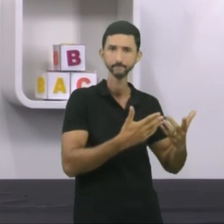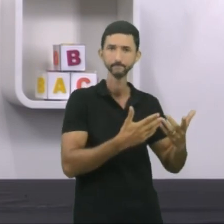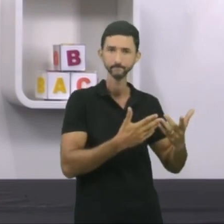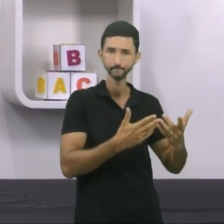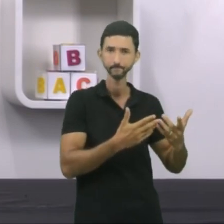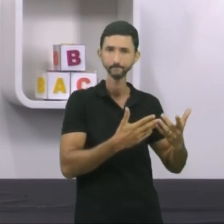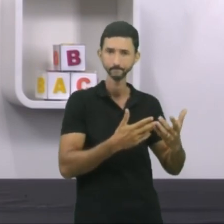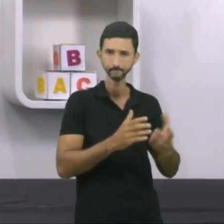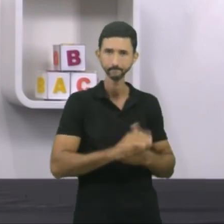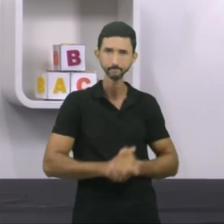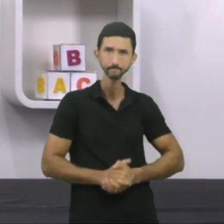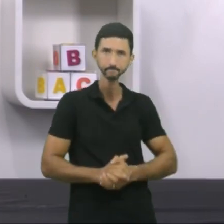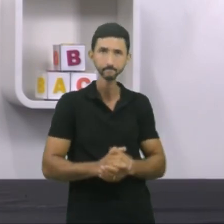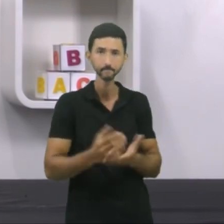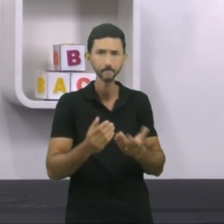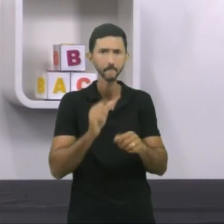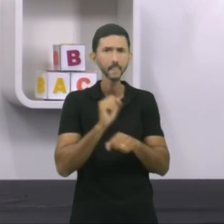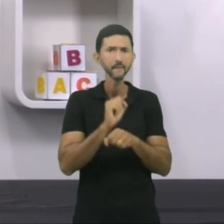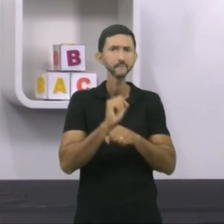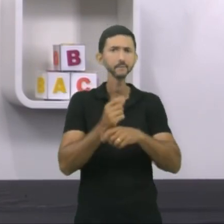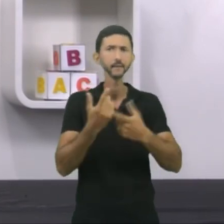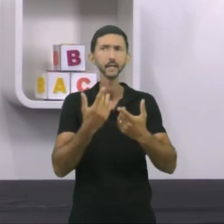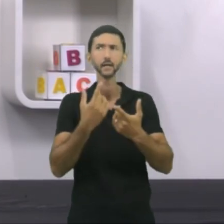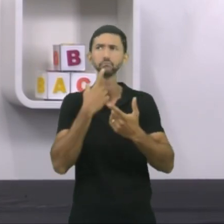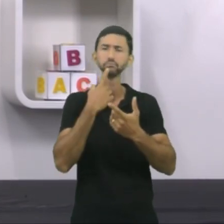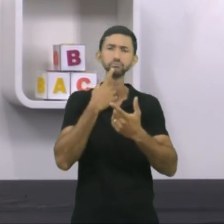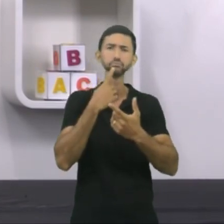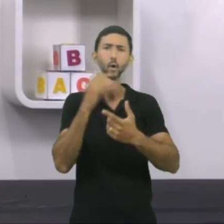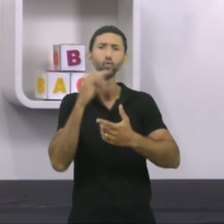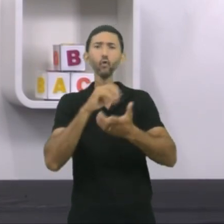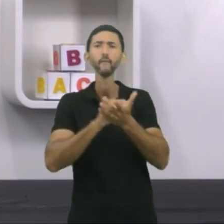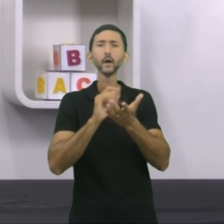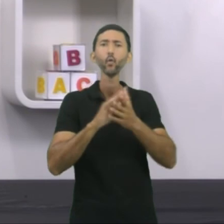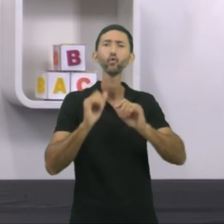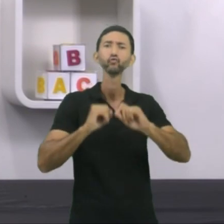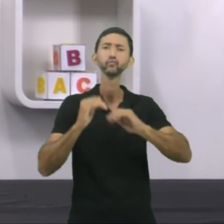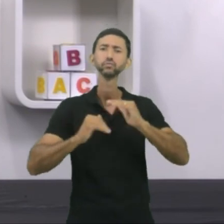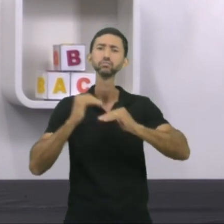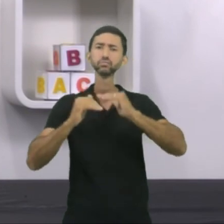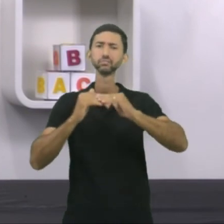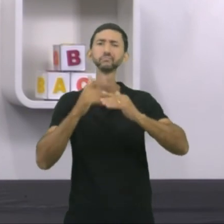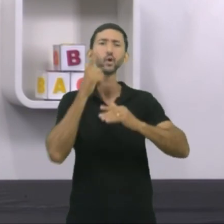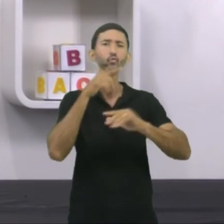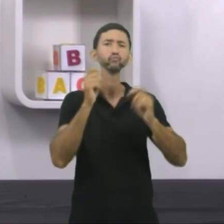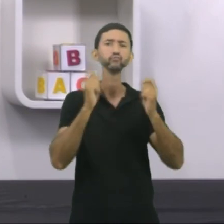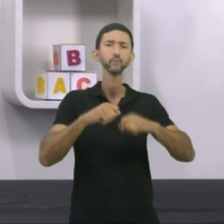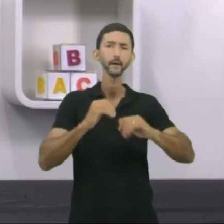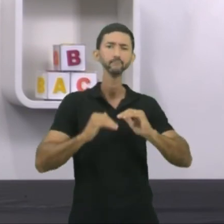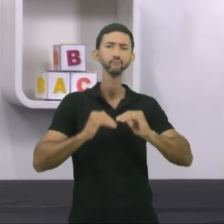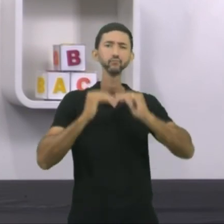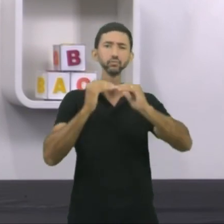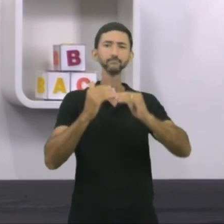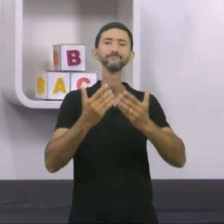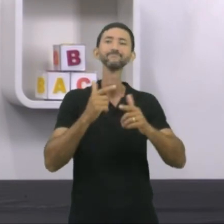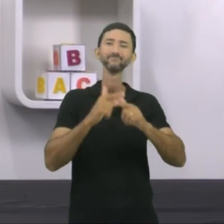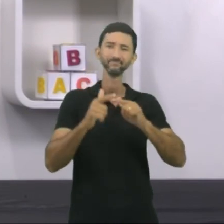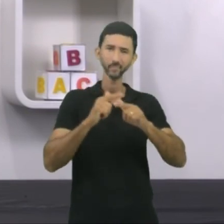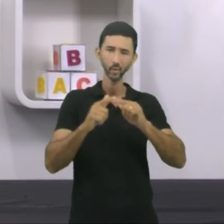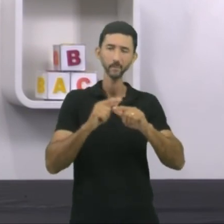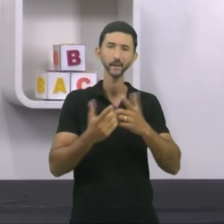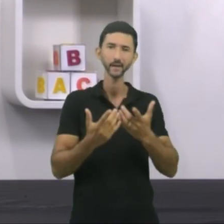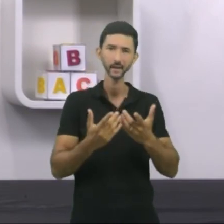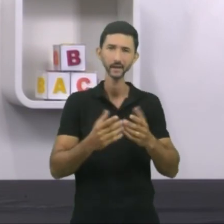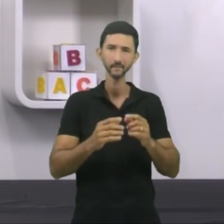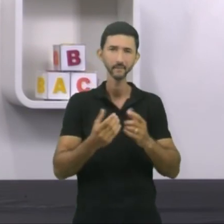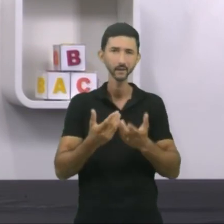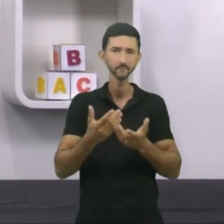critica. Vamos aguardar para ver se o novo acordo vai conseguir superar os problemas que